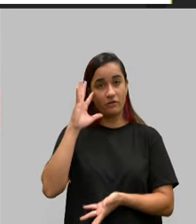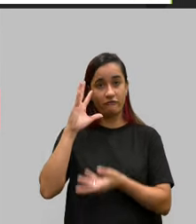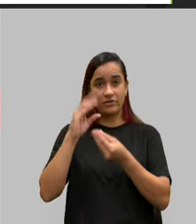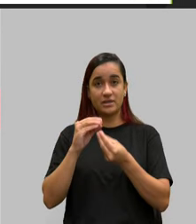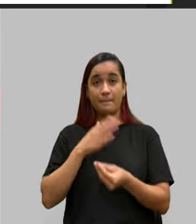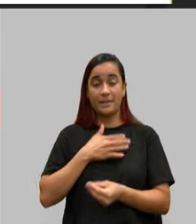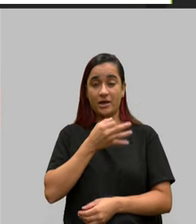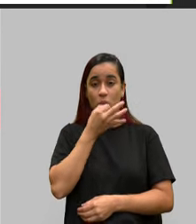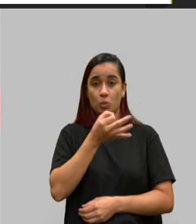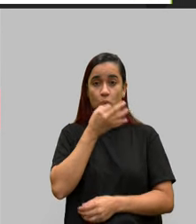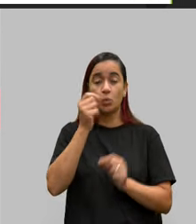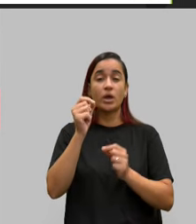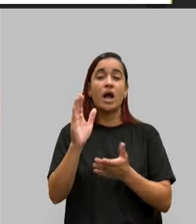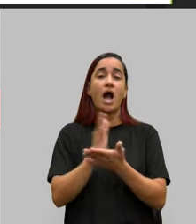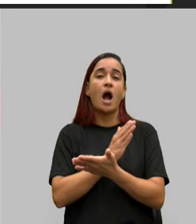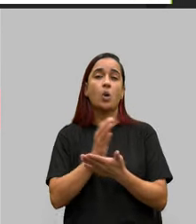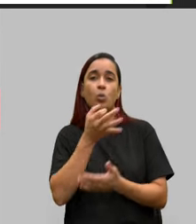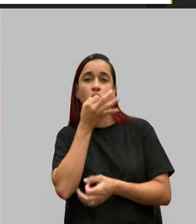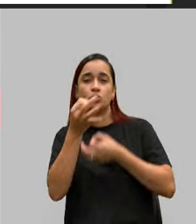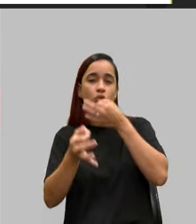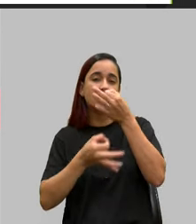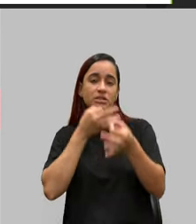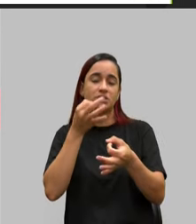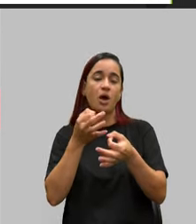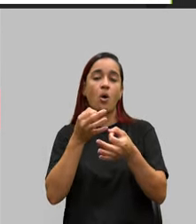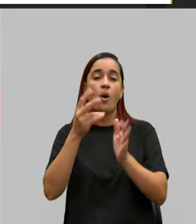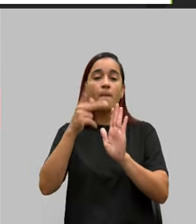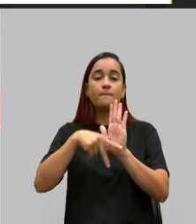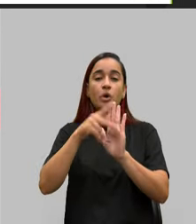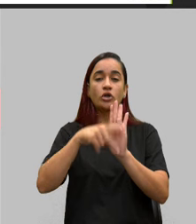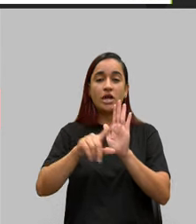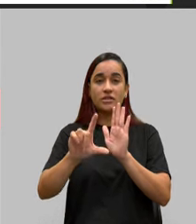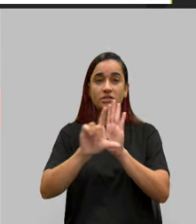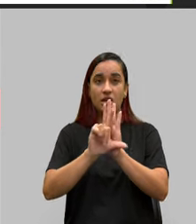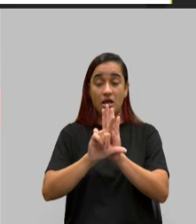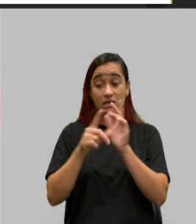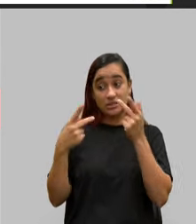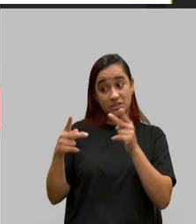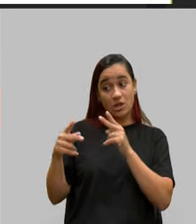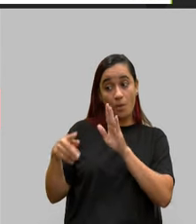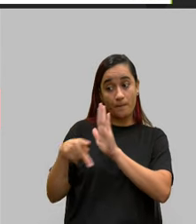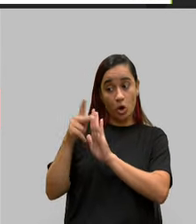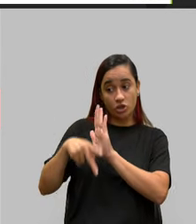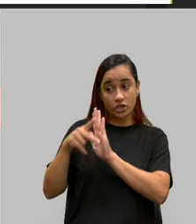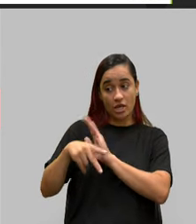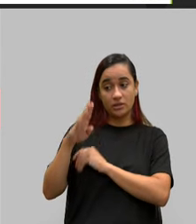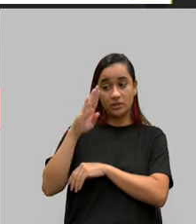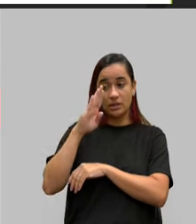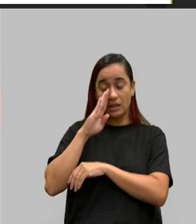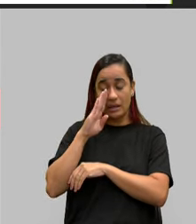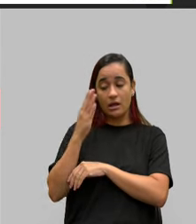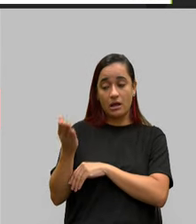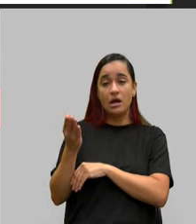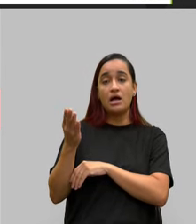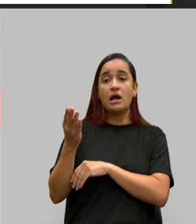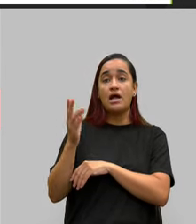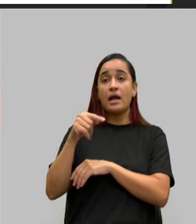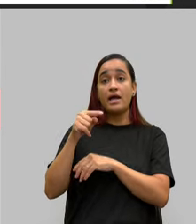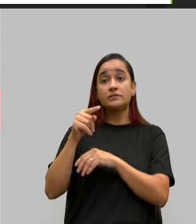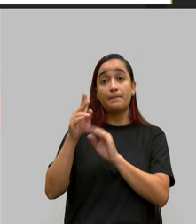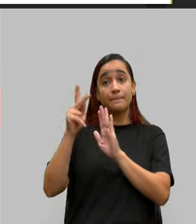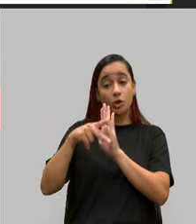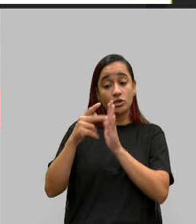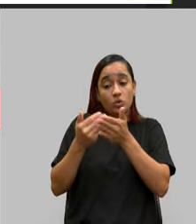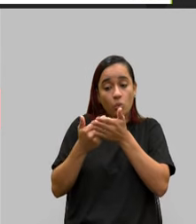sugestões para um processo para um projeto de lei pro seu projeto Deputado pro projeto que sai dessa casa independente da Bandeira